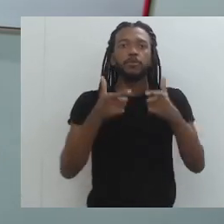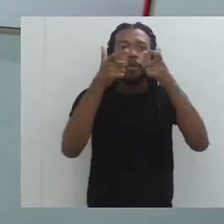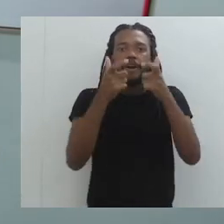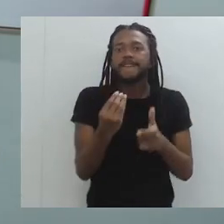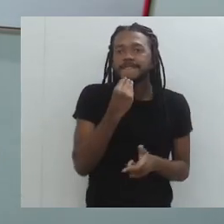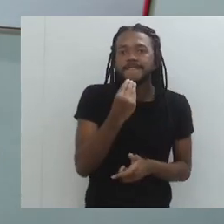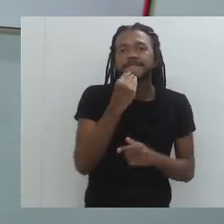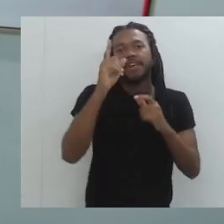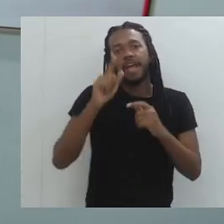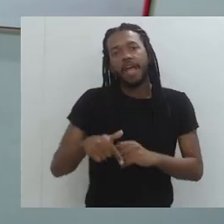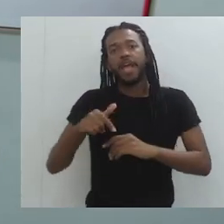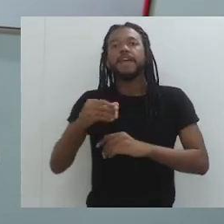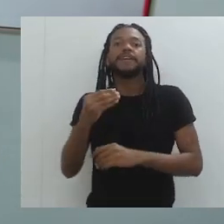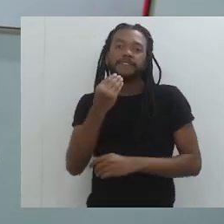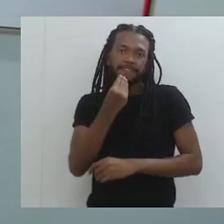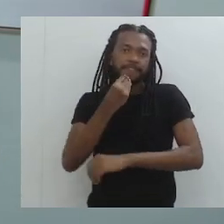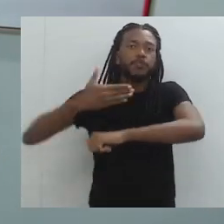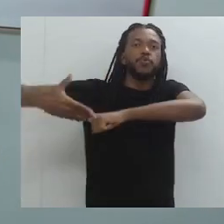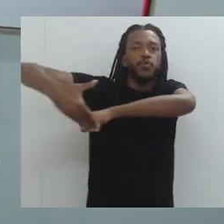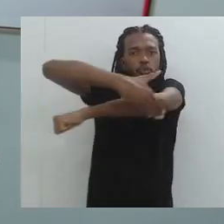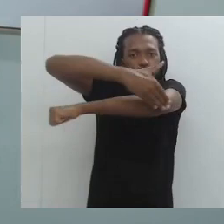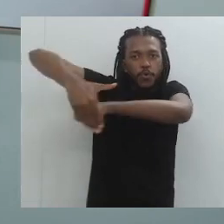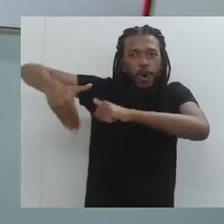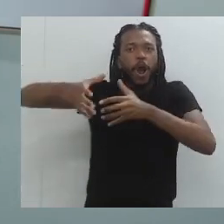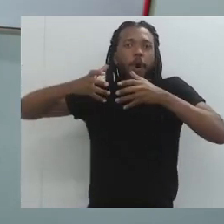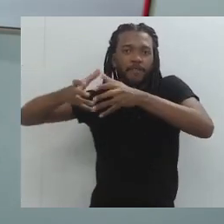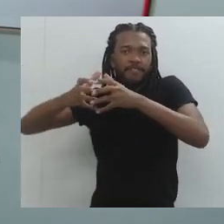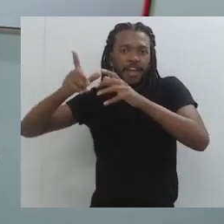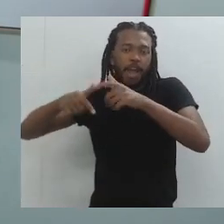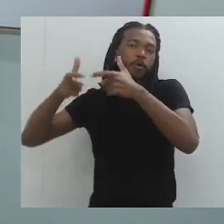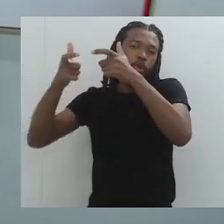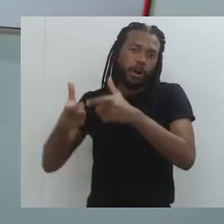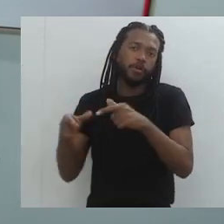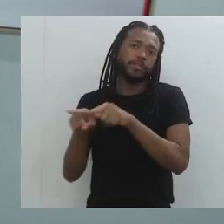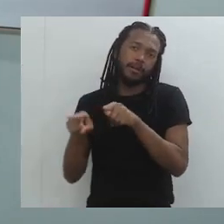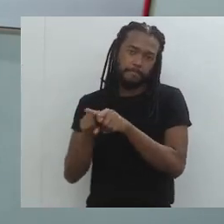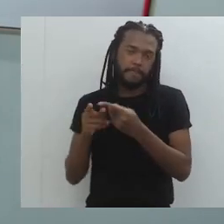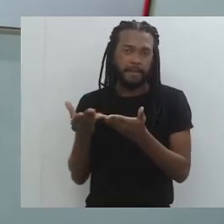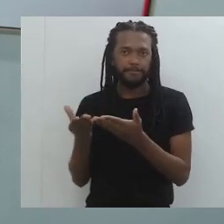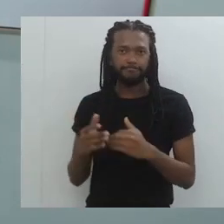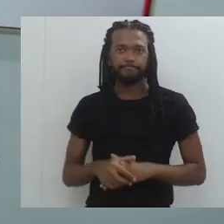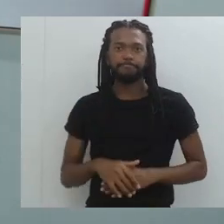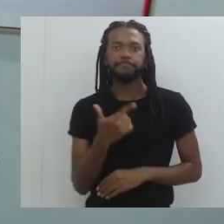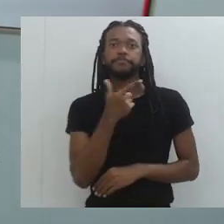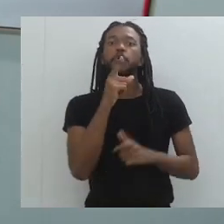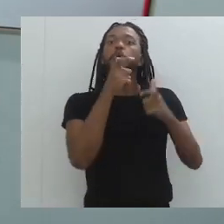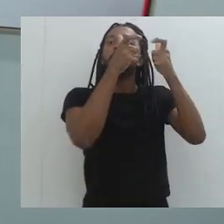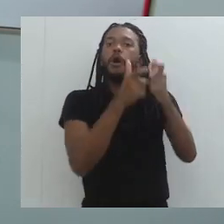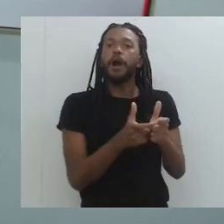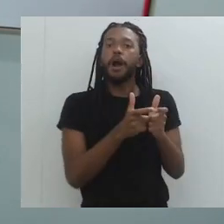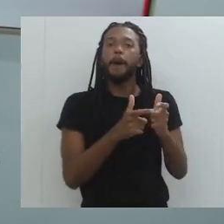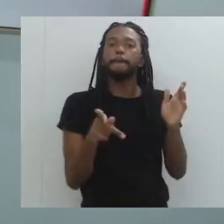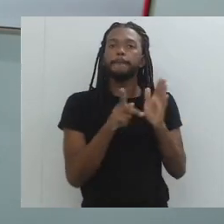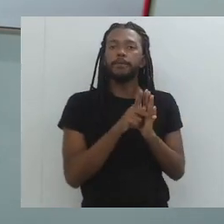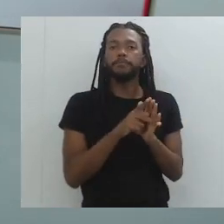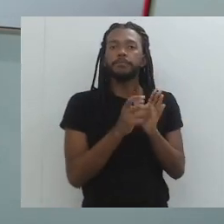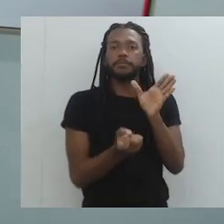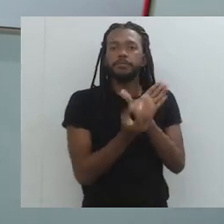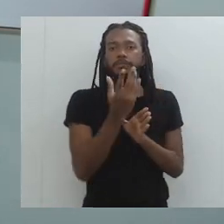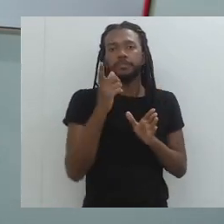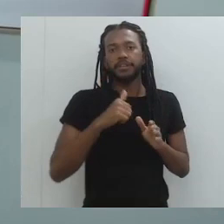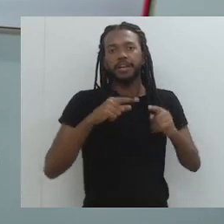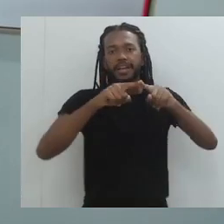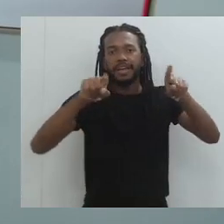é justamente a questão da rua, da convivência, que é um espaço. Outro local desses jogos populares se manifestarem são